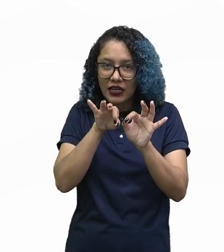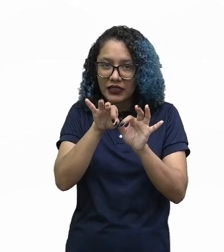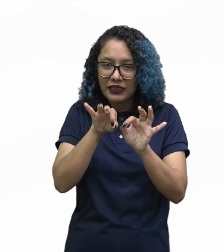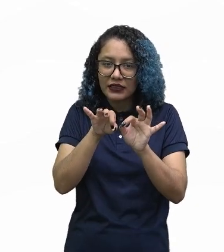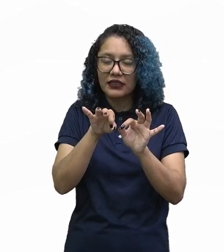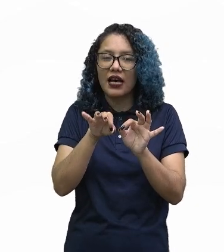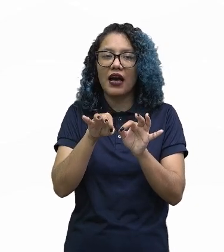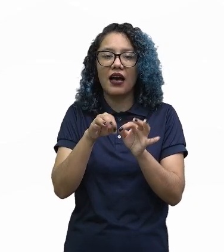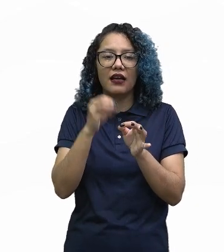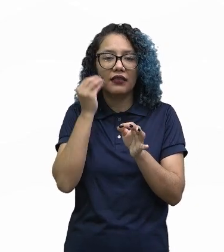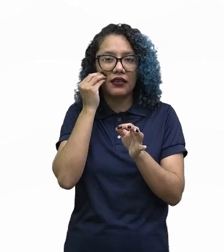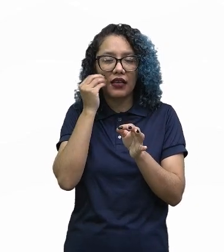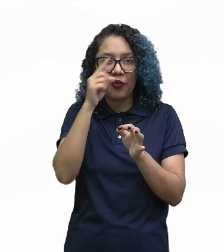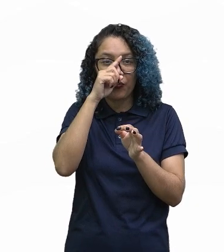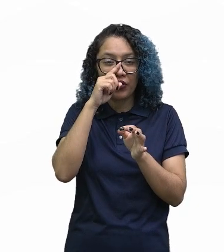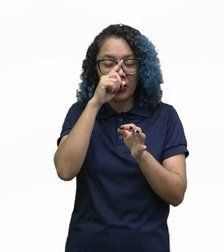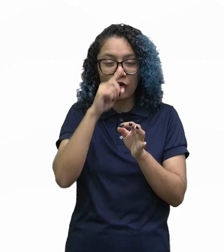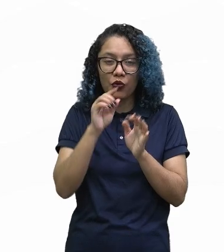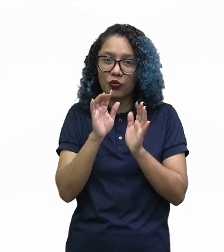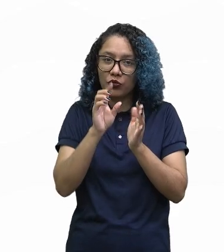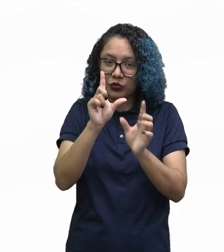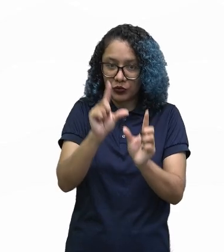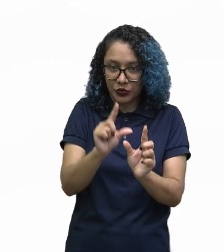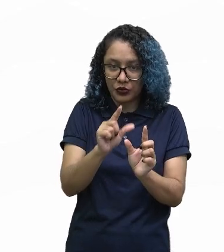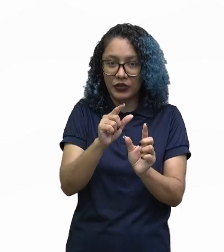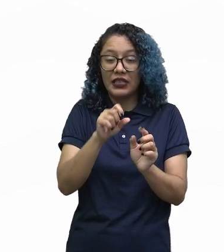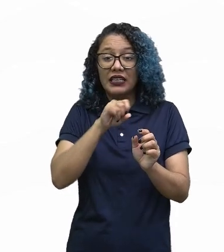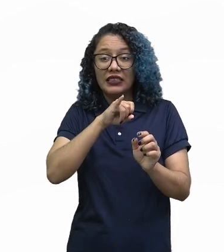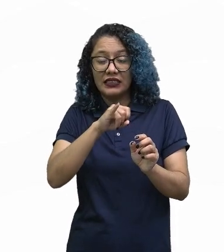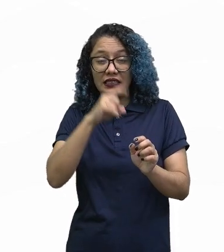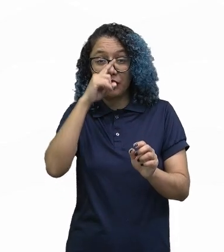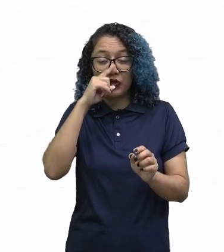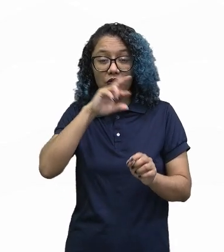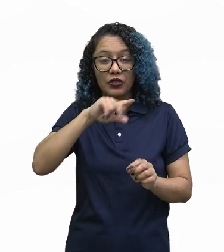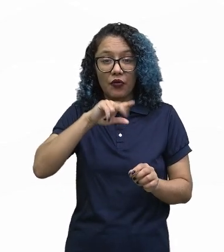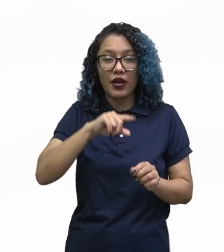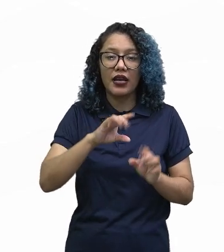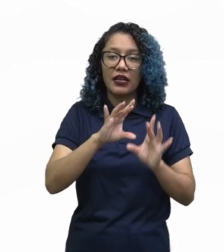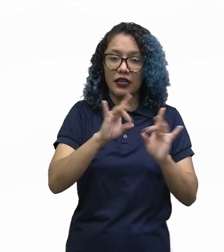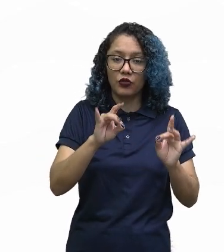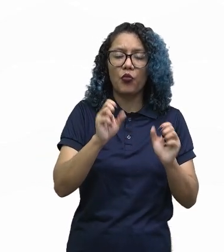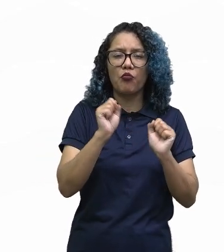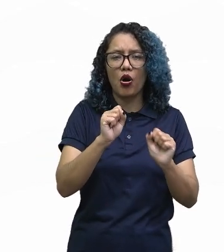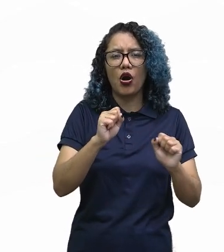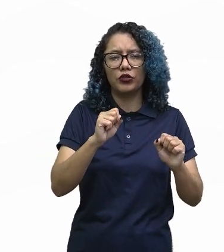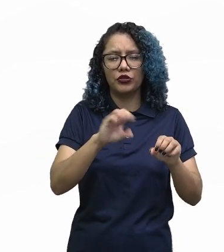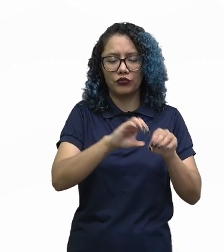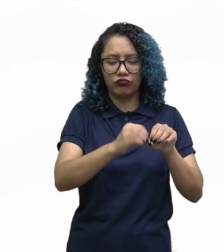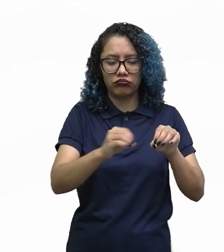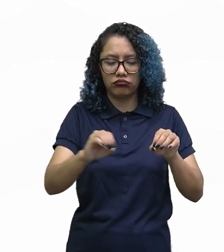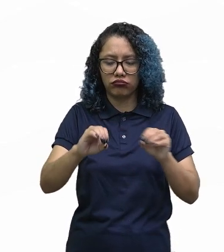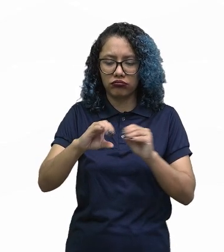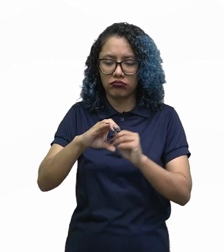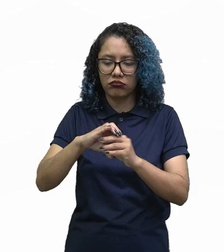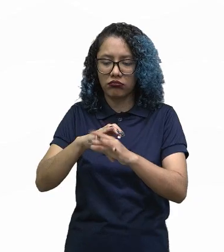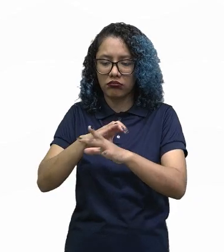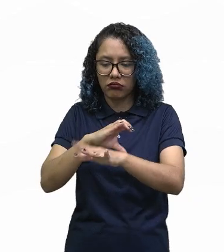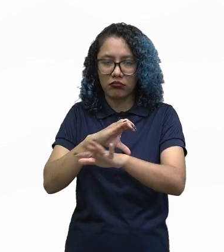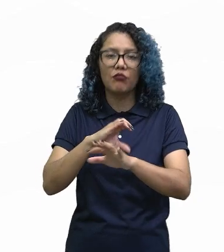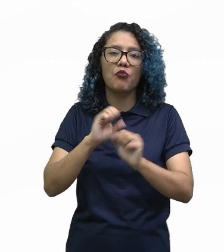ele não for perigoso e ele for líquido, pode ser descartado no esgoto, tá? E